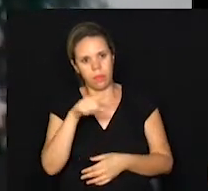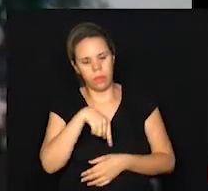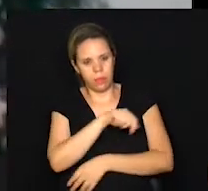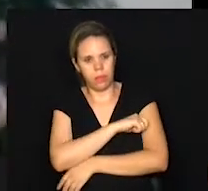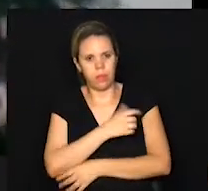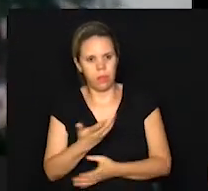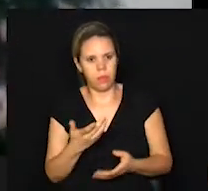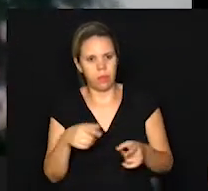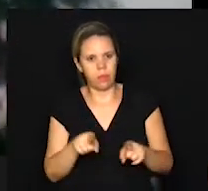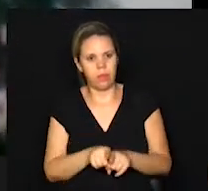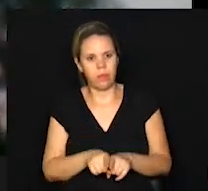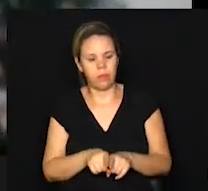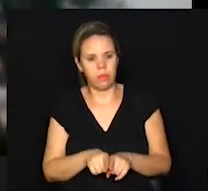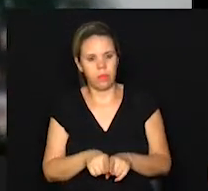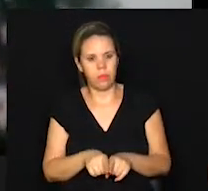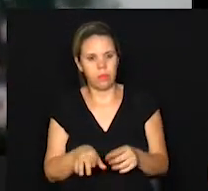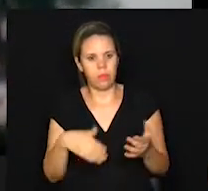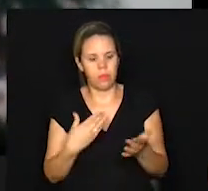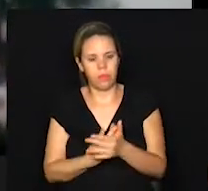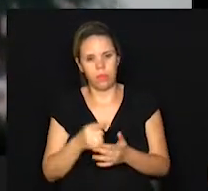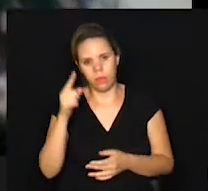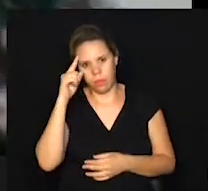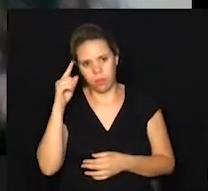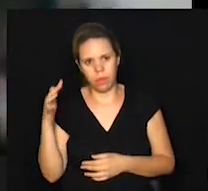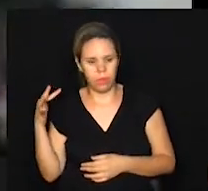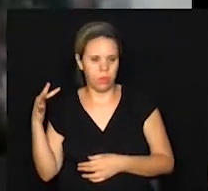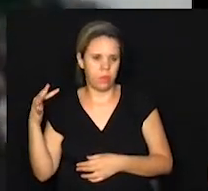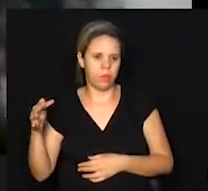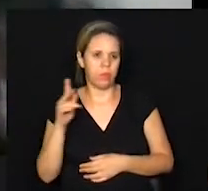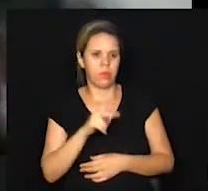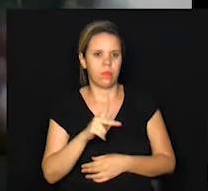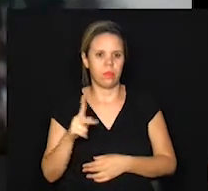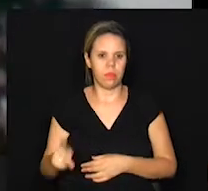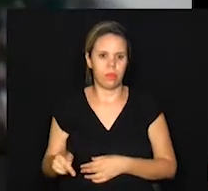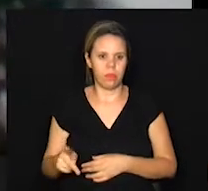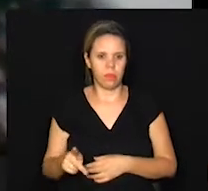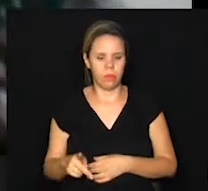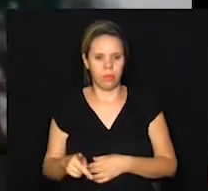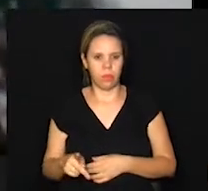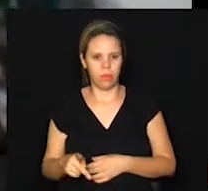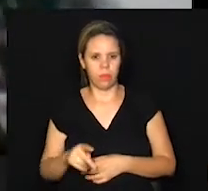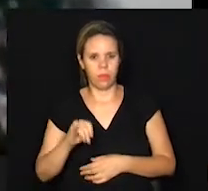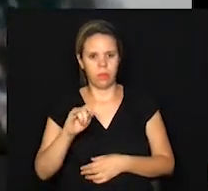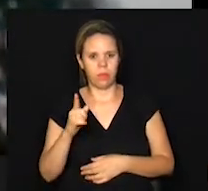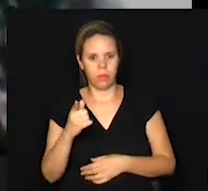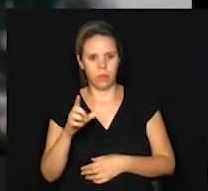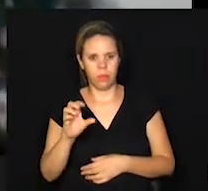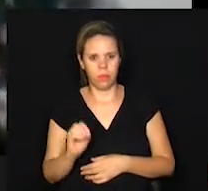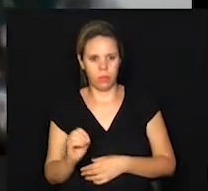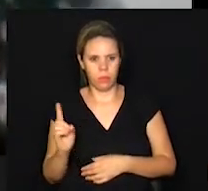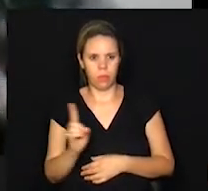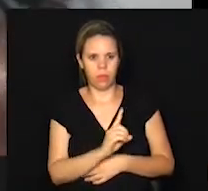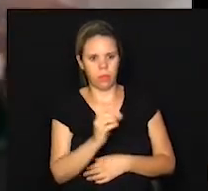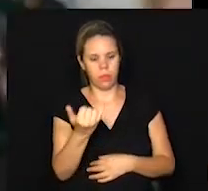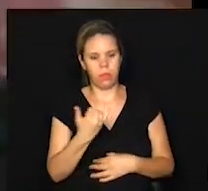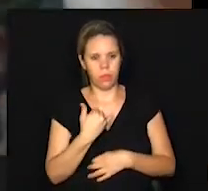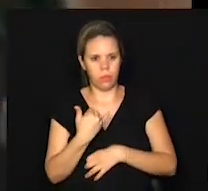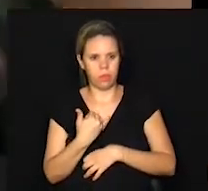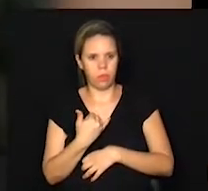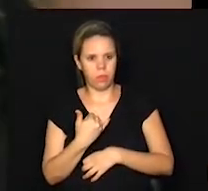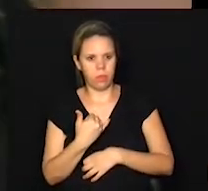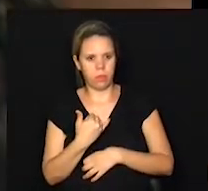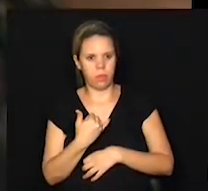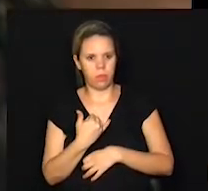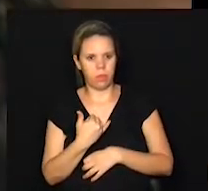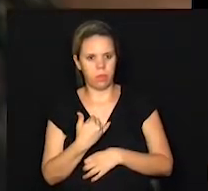também. Até o dia em que o professor Enzo Fiorelli Vasquez, em uma sala de aula, chegou para mim e me entregou